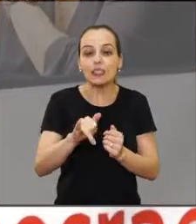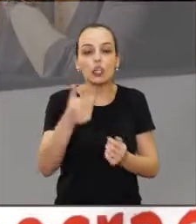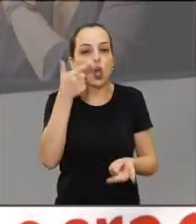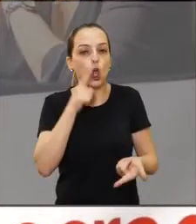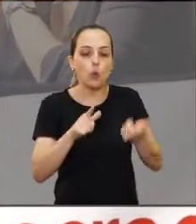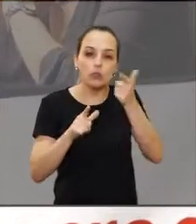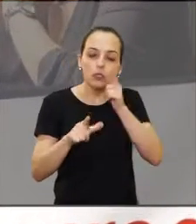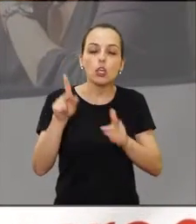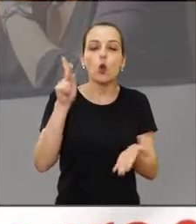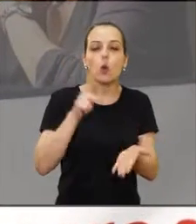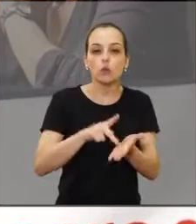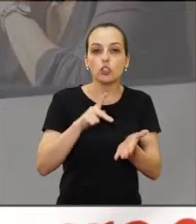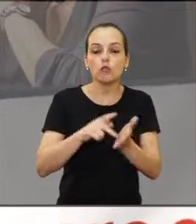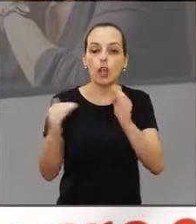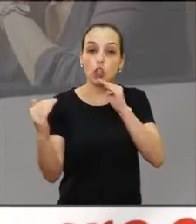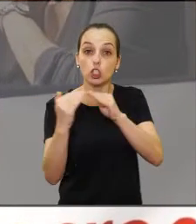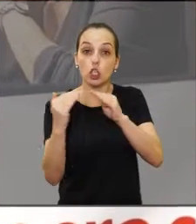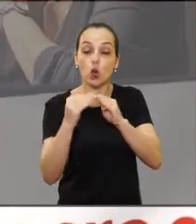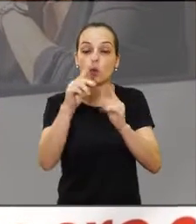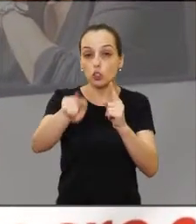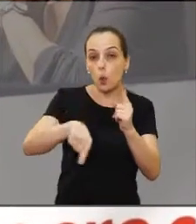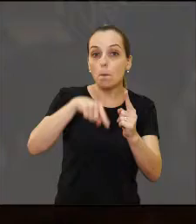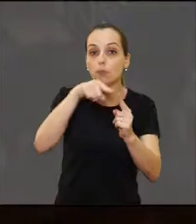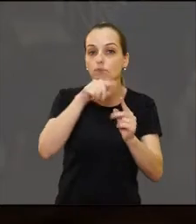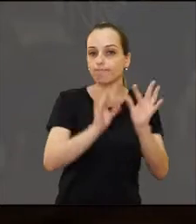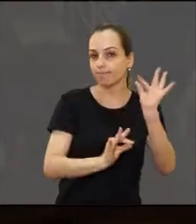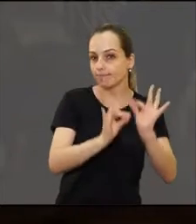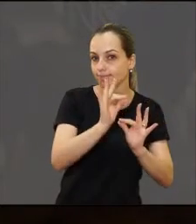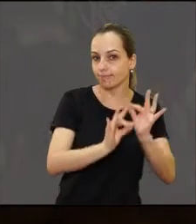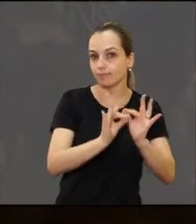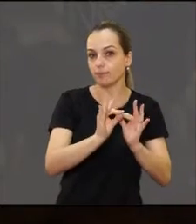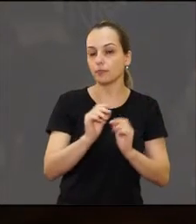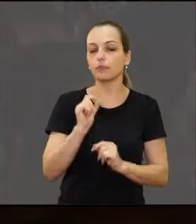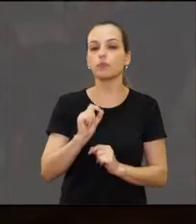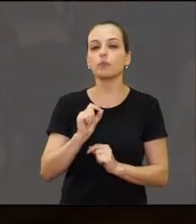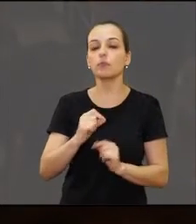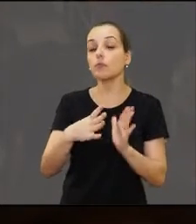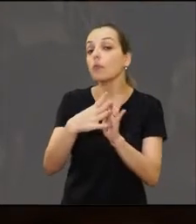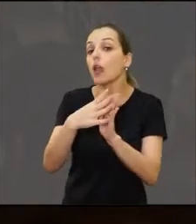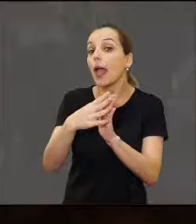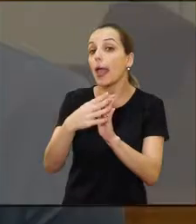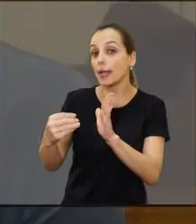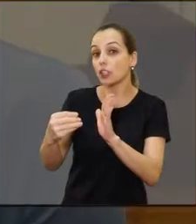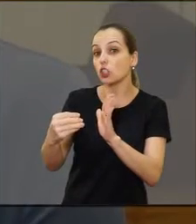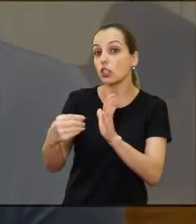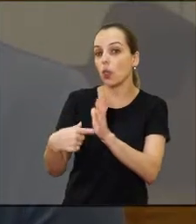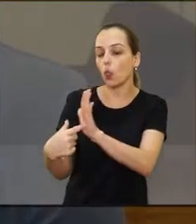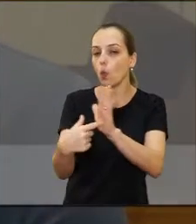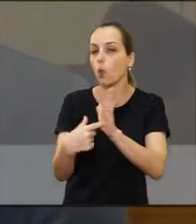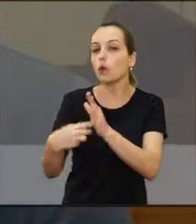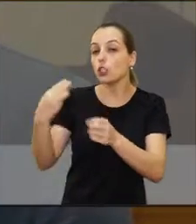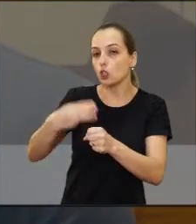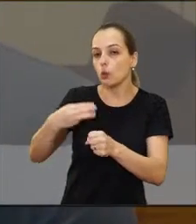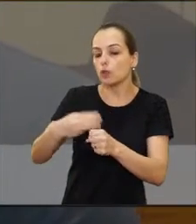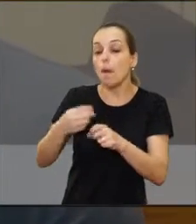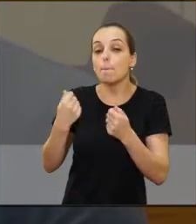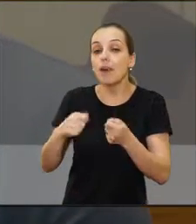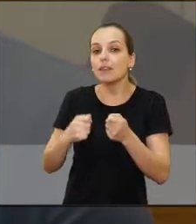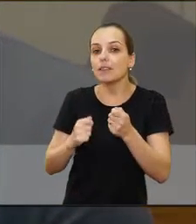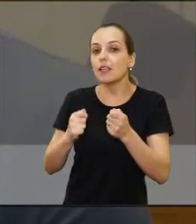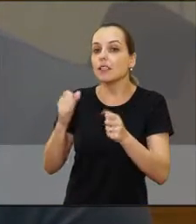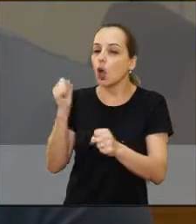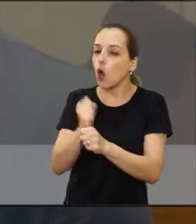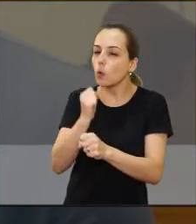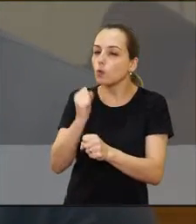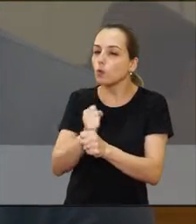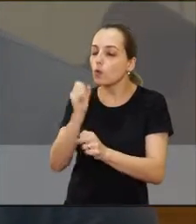os resultados alcançados estão de acordo com os objetivos planejados. Indicadores municipais, eles têm que